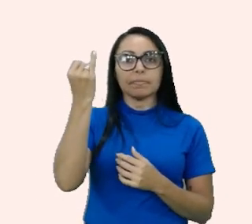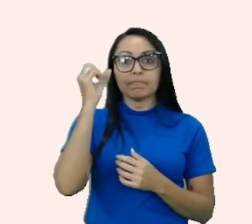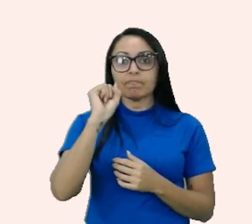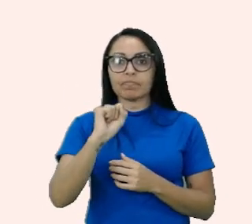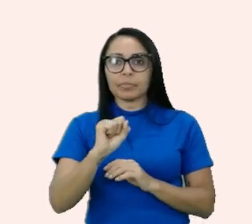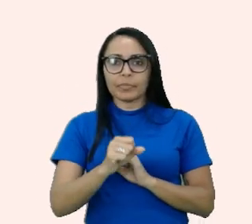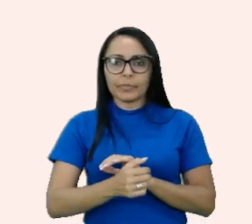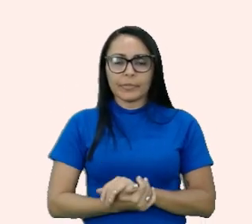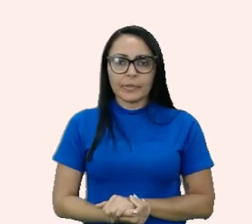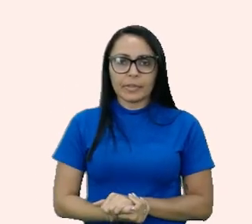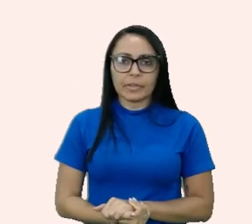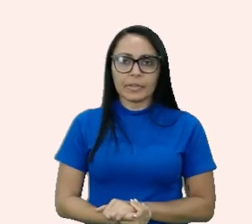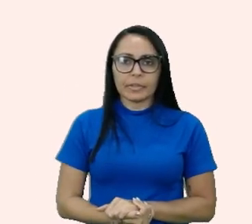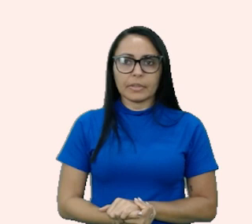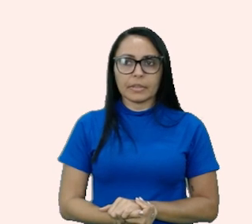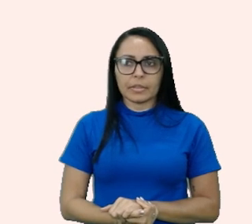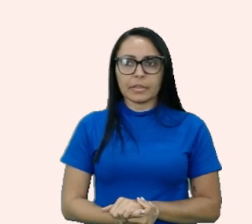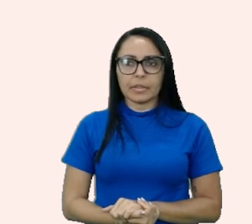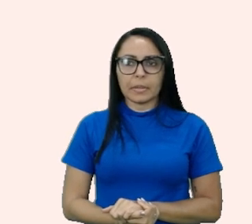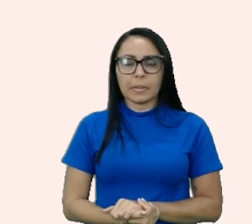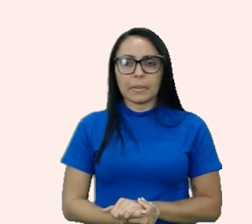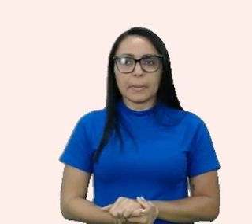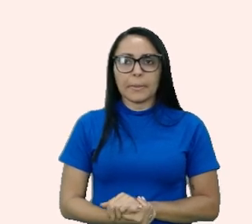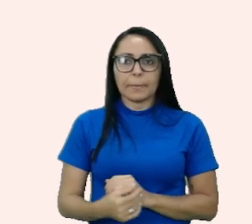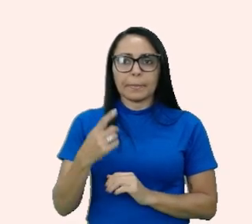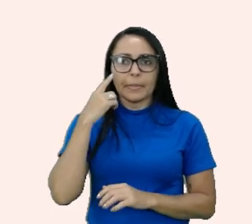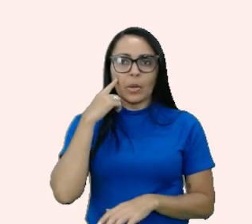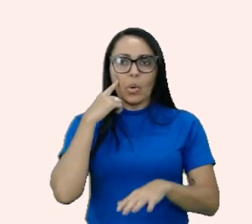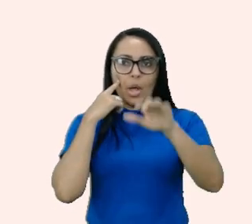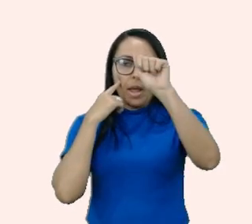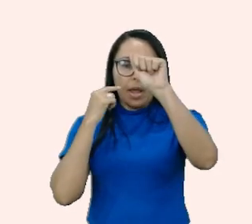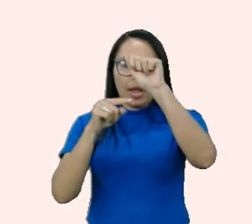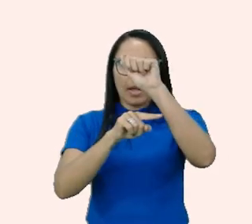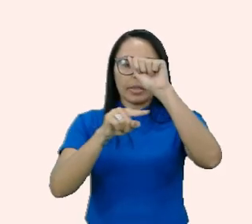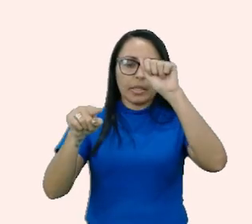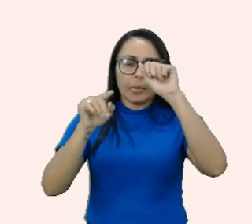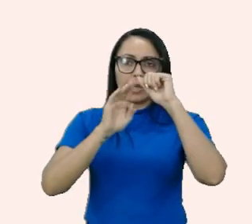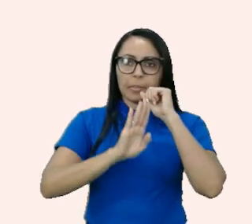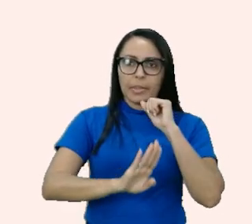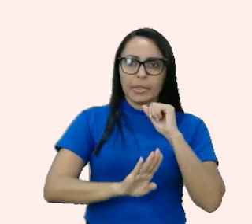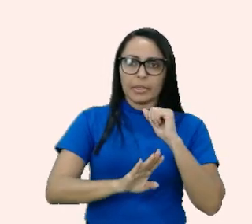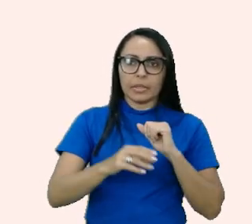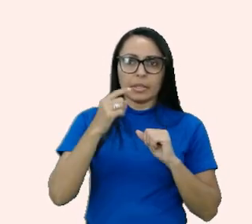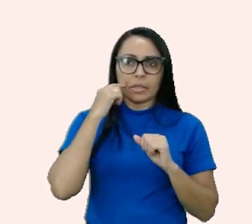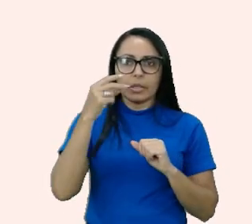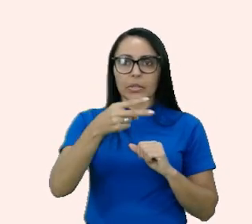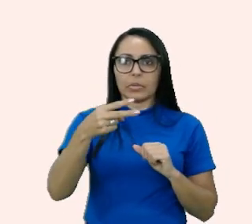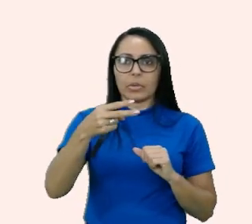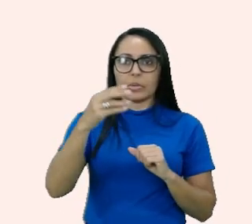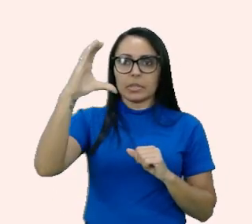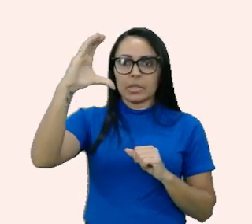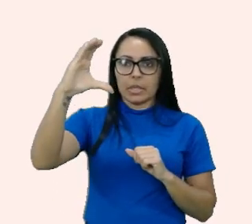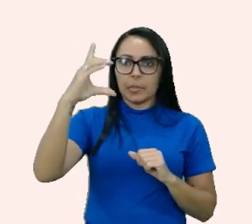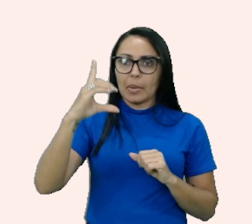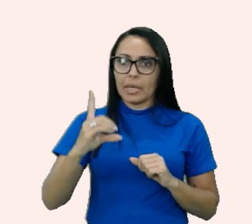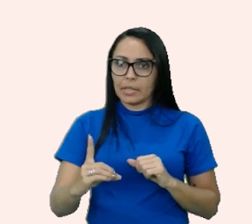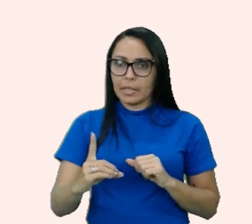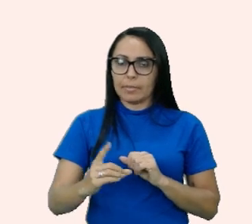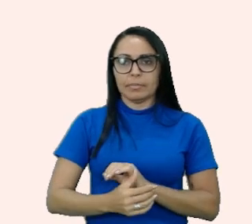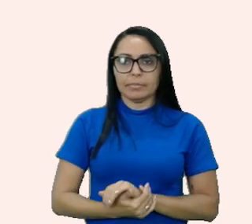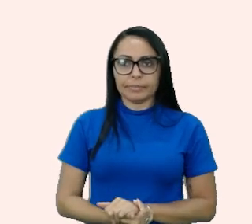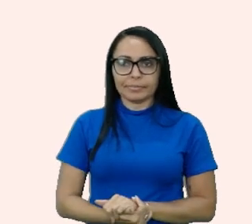da proporção. Olha que massa! A está para B, assim como C está para